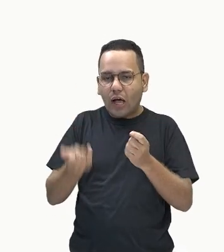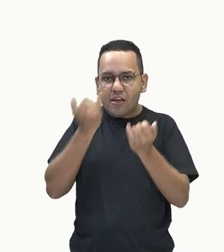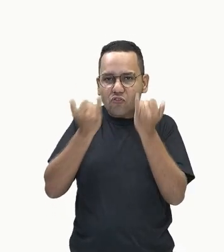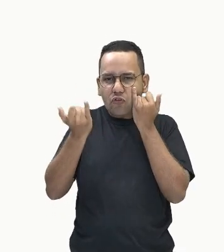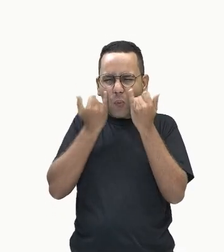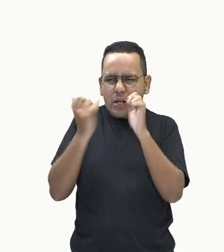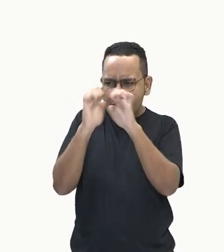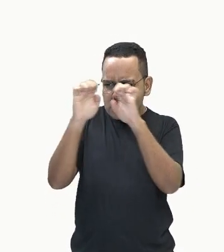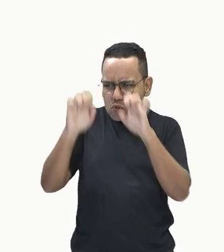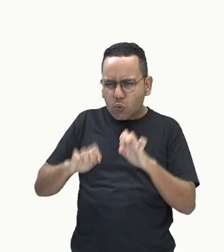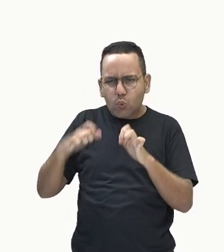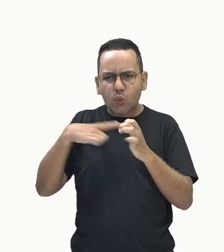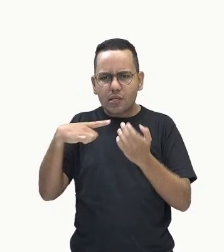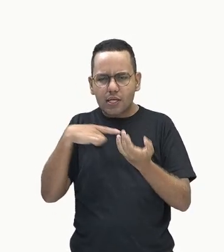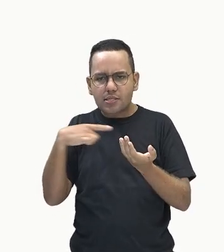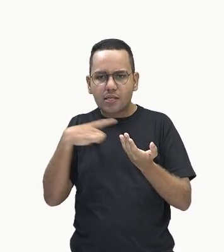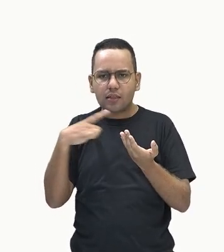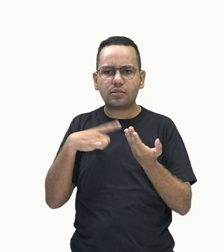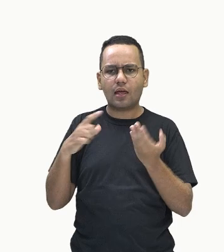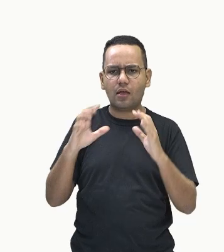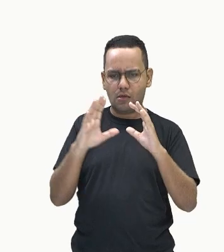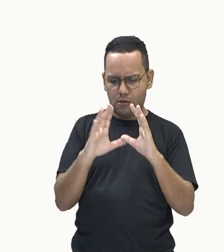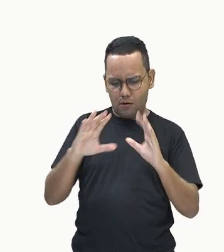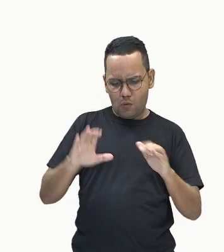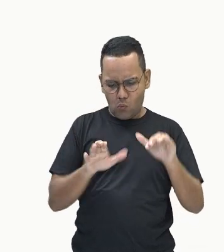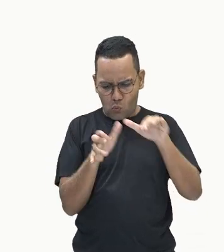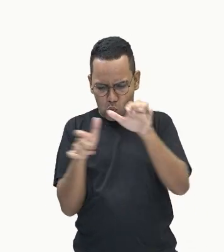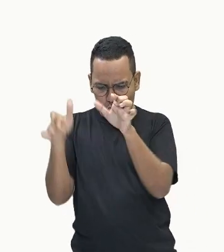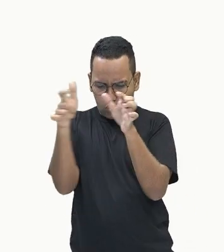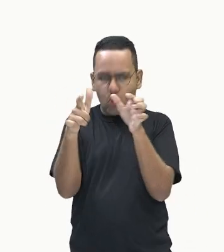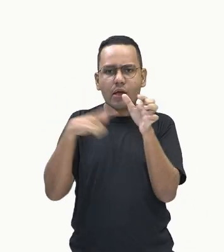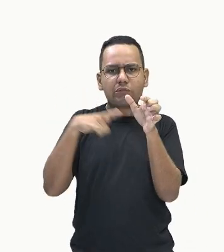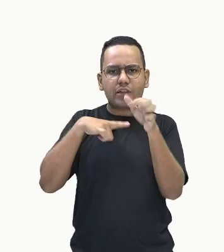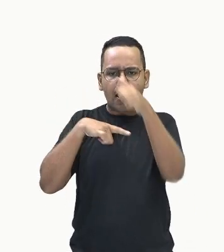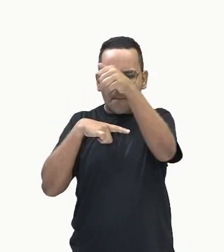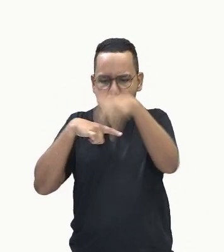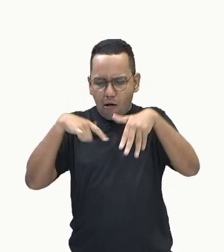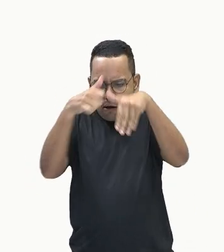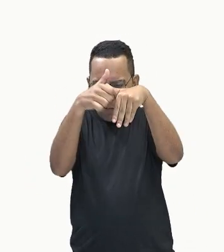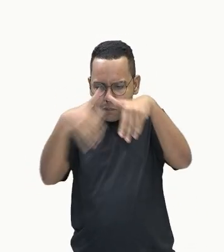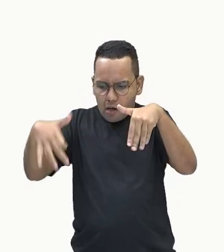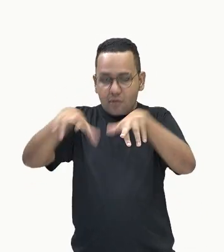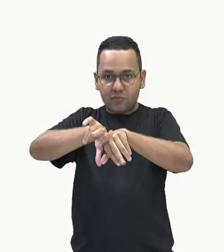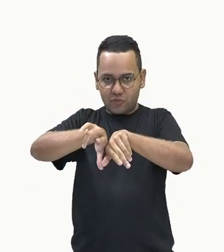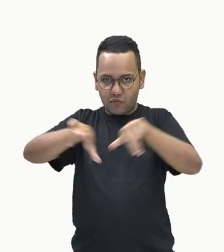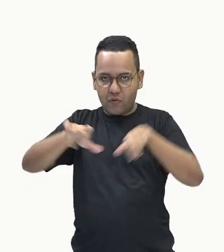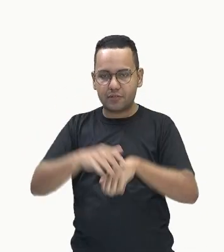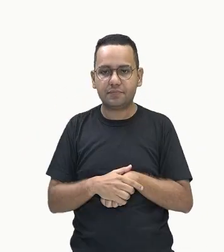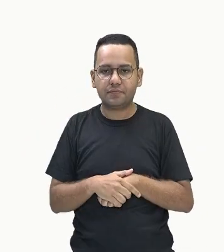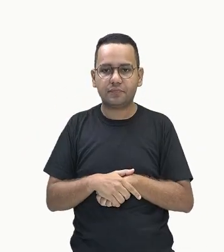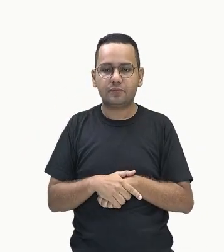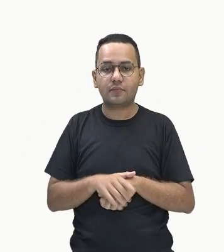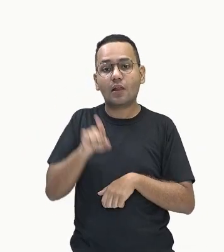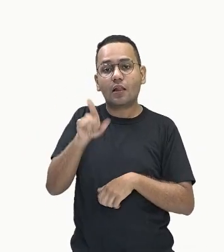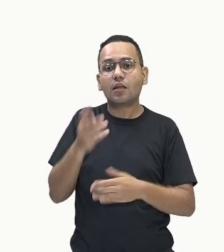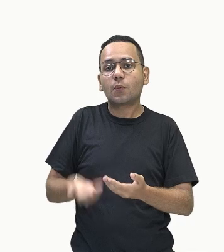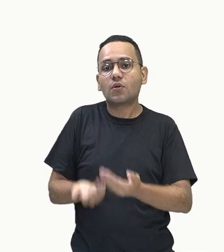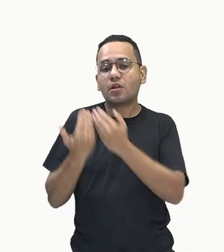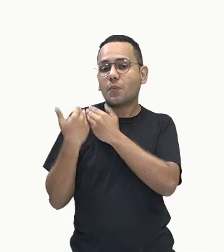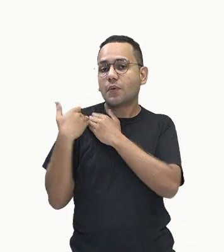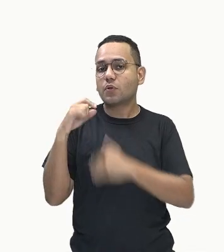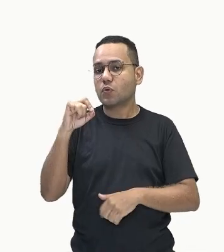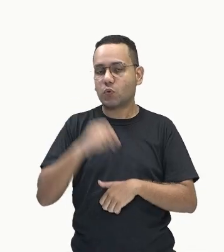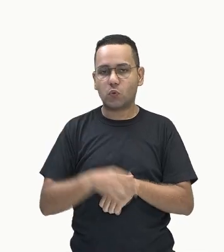com várias ranhuras enoveladas, aí todo contorcido, porque ele é um órgão especializado na absorção,